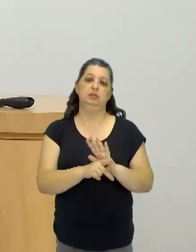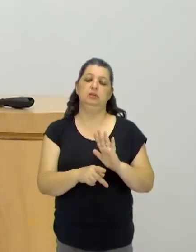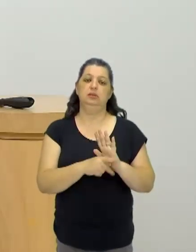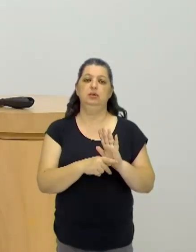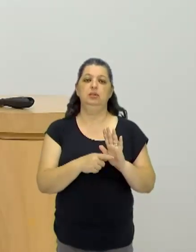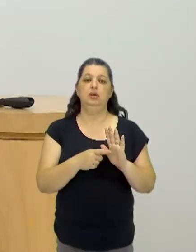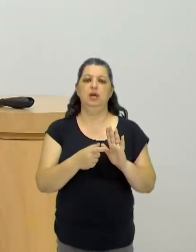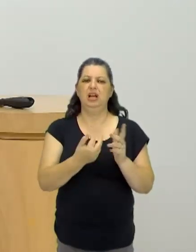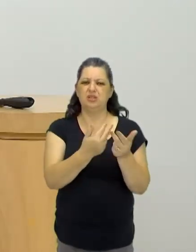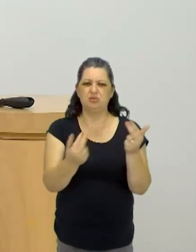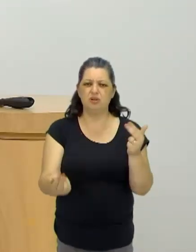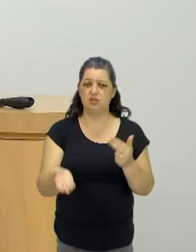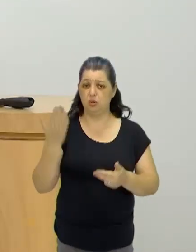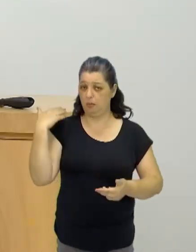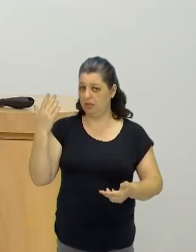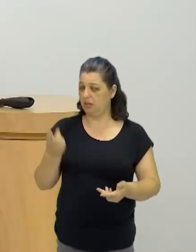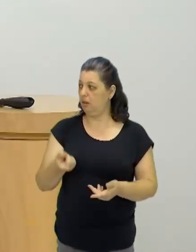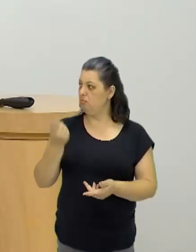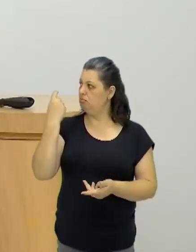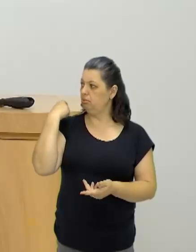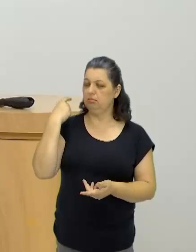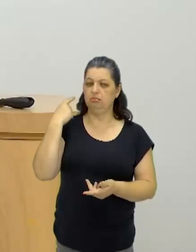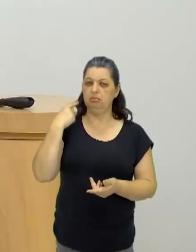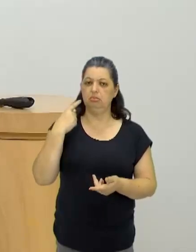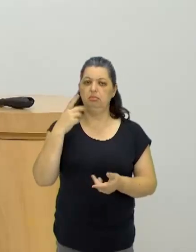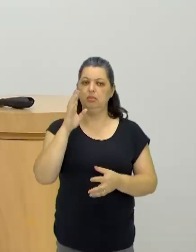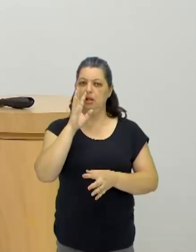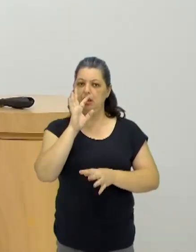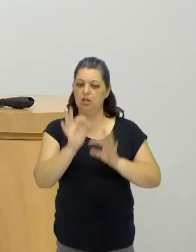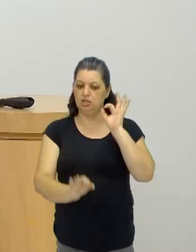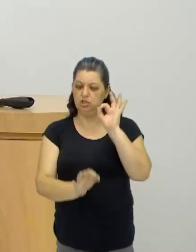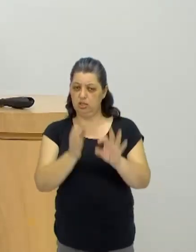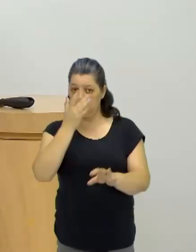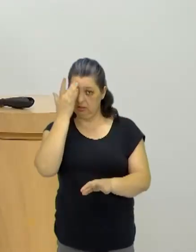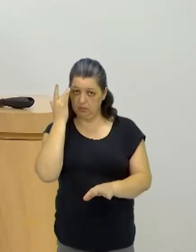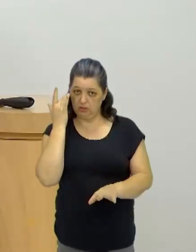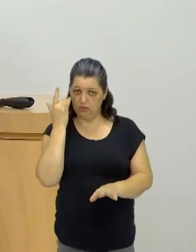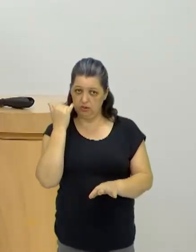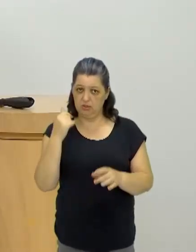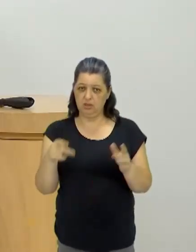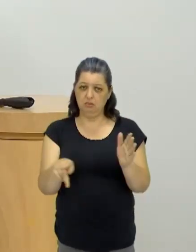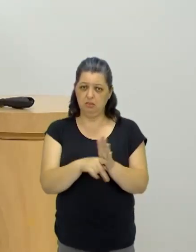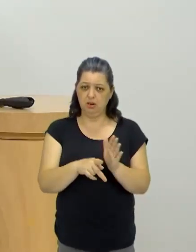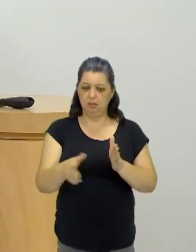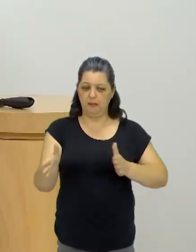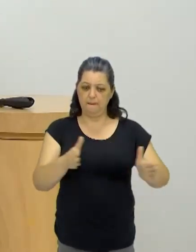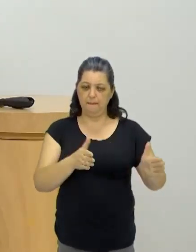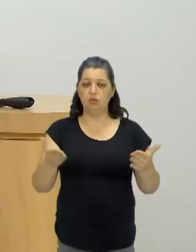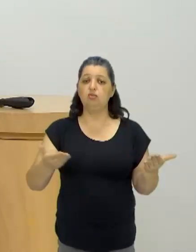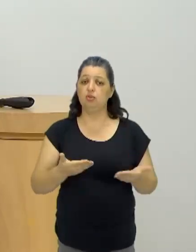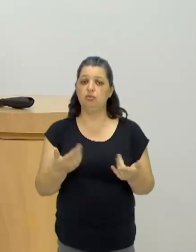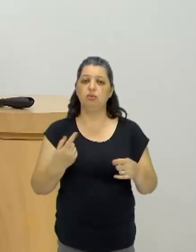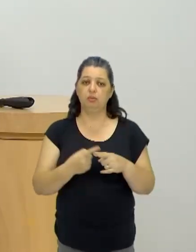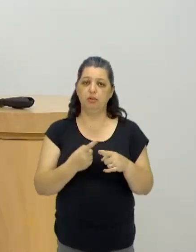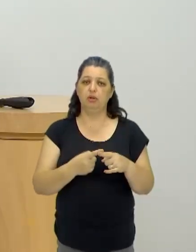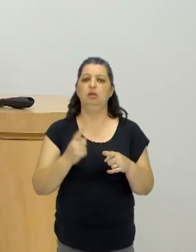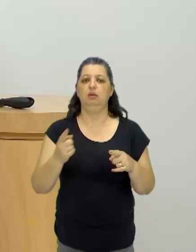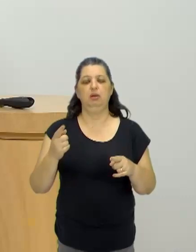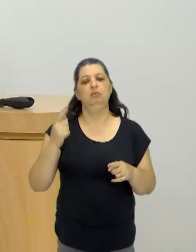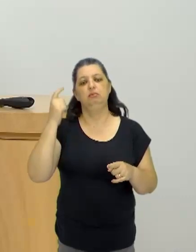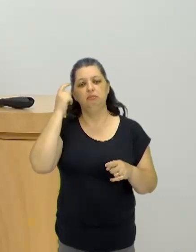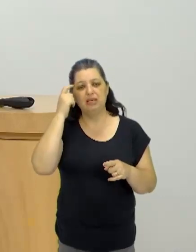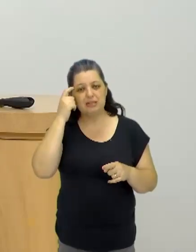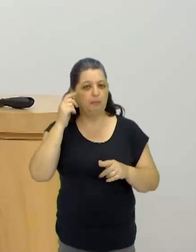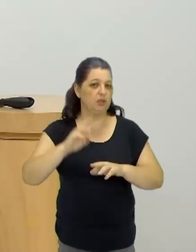para o passado e julgar as pessoas do passado com a nossa régua do presente, De hoje. porque era uma cabeça